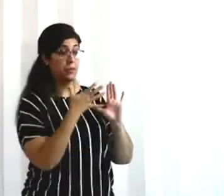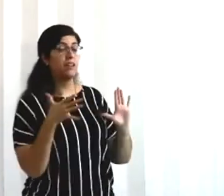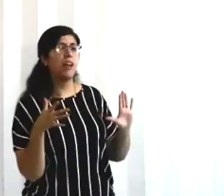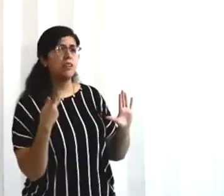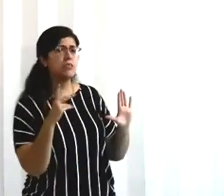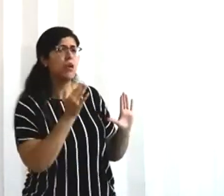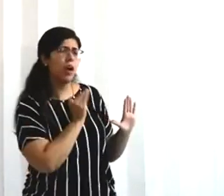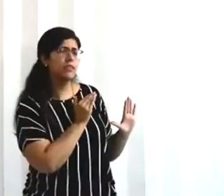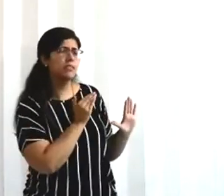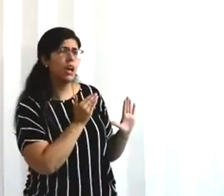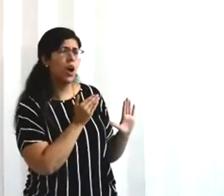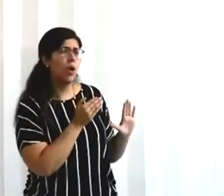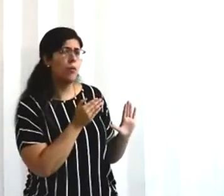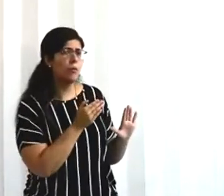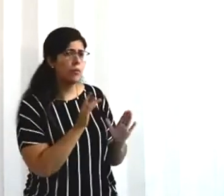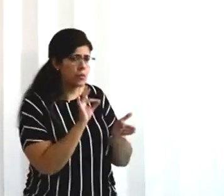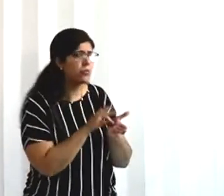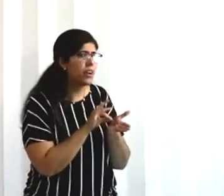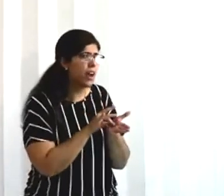nas trevas?